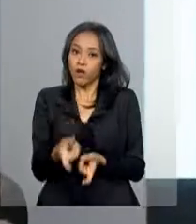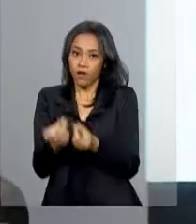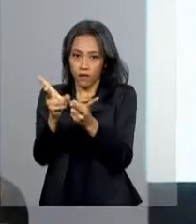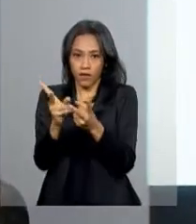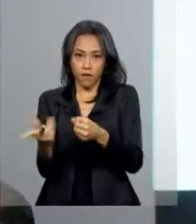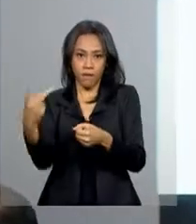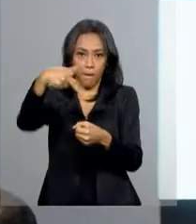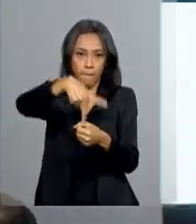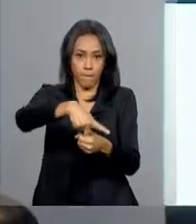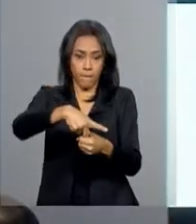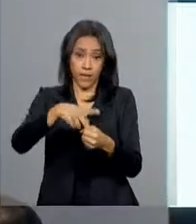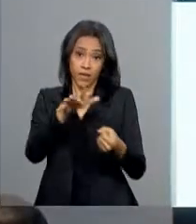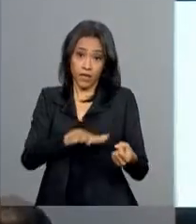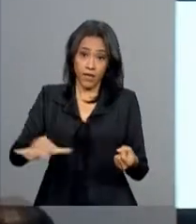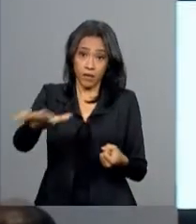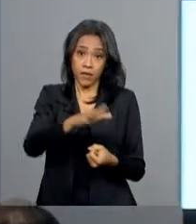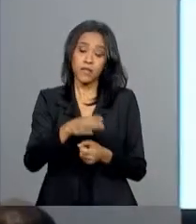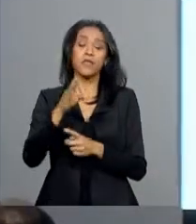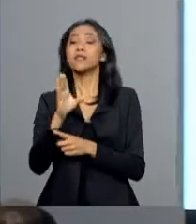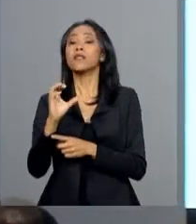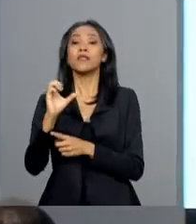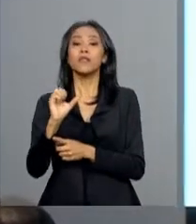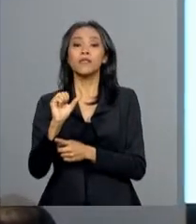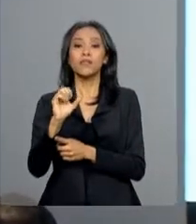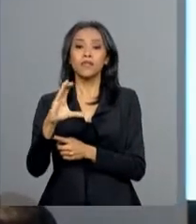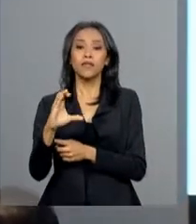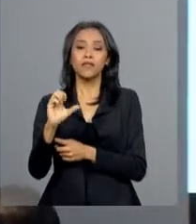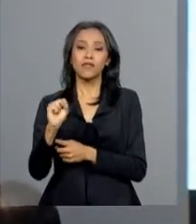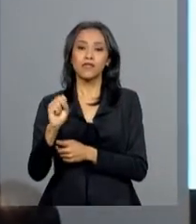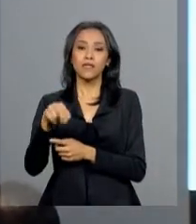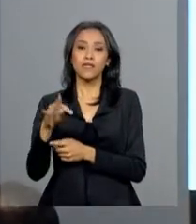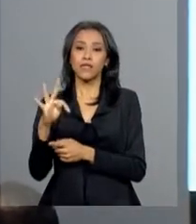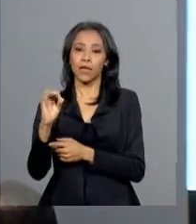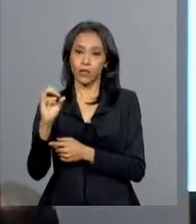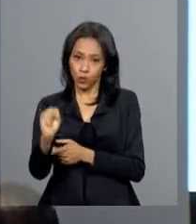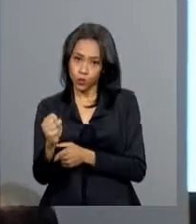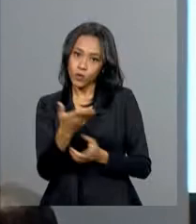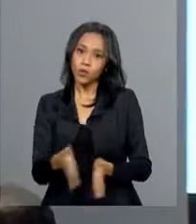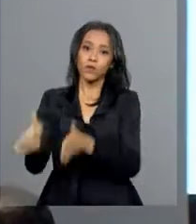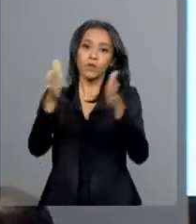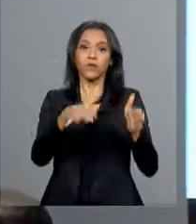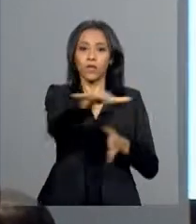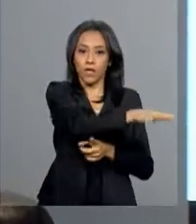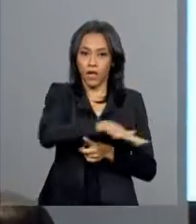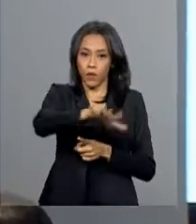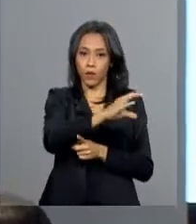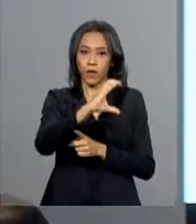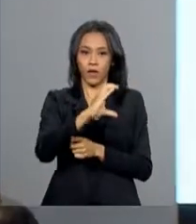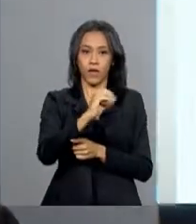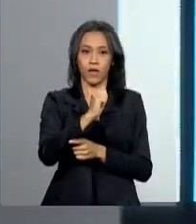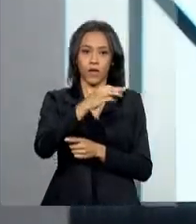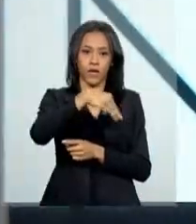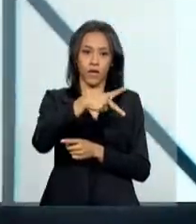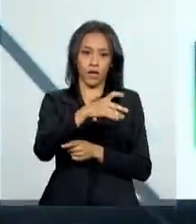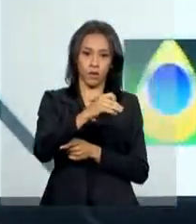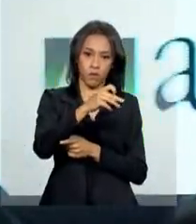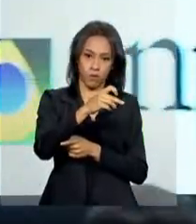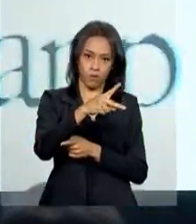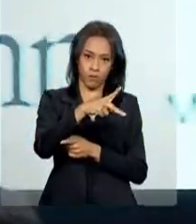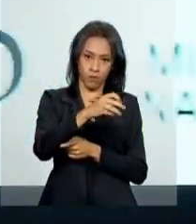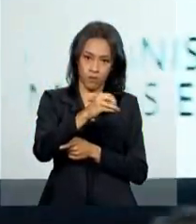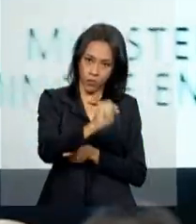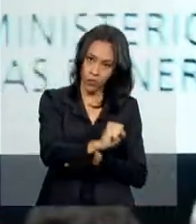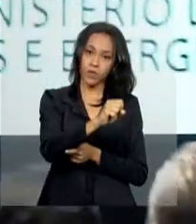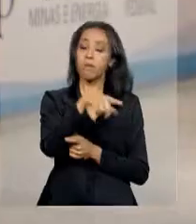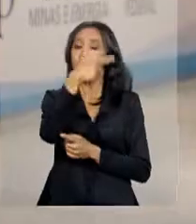nas bacias de santos e campos e todos foram vendidos porque vai garantir mais recursos para os cofres